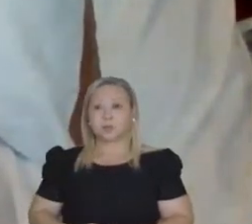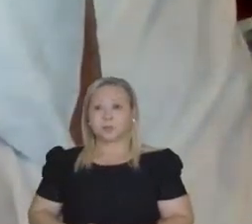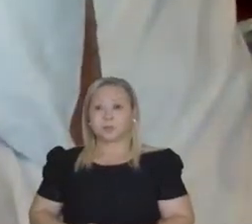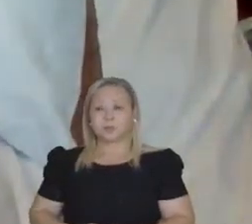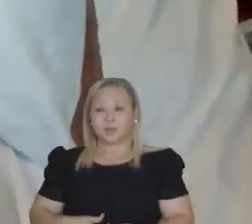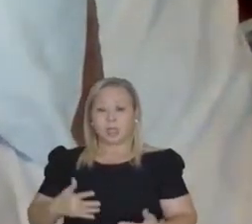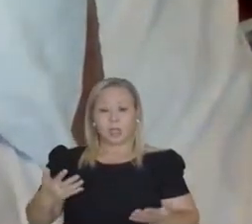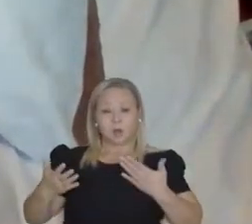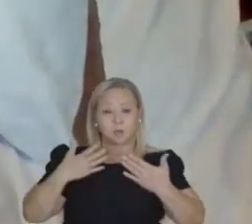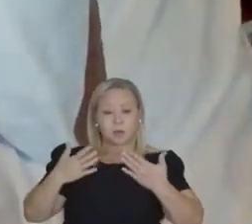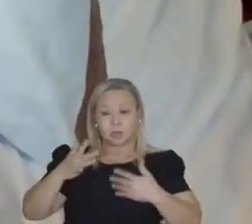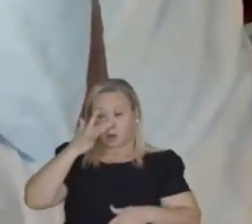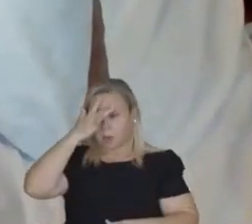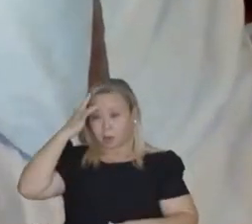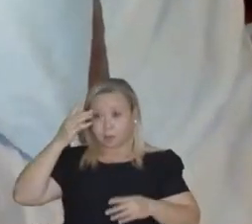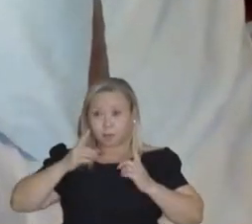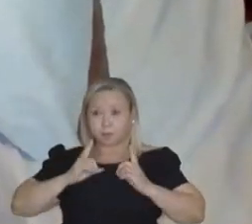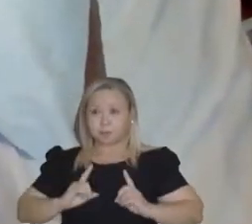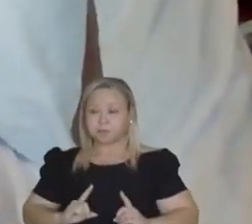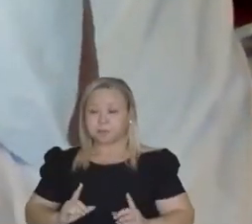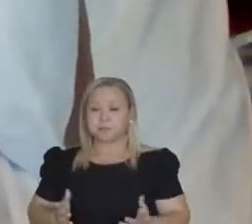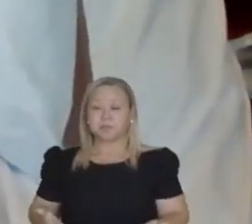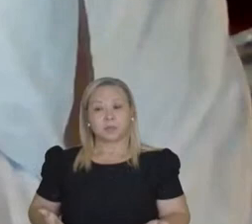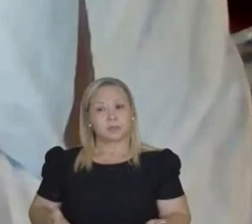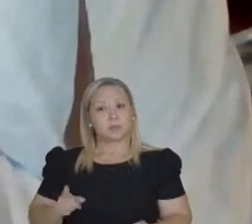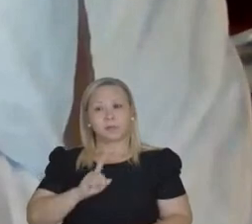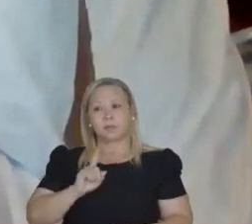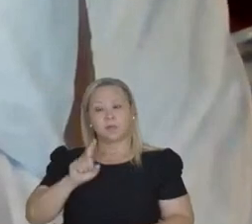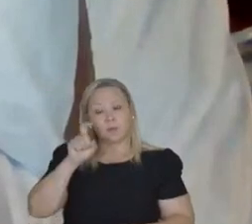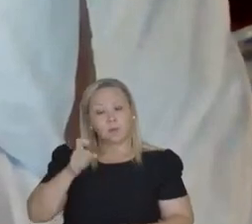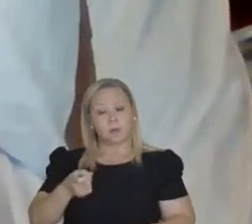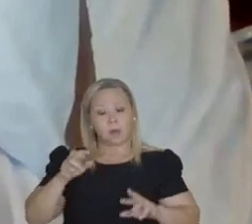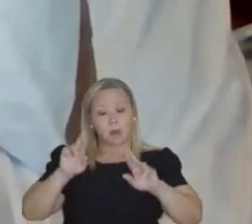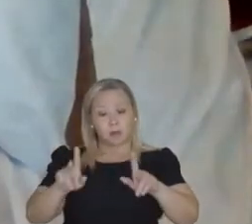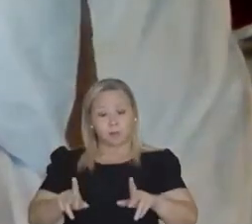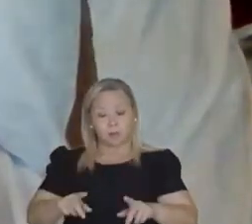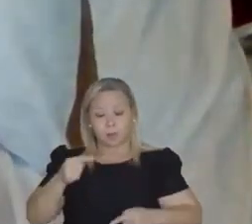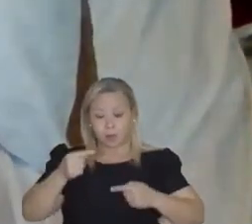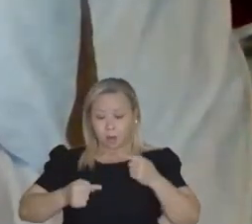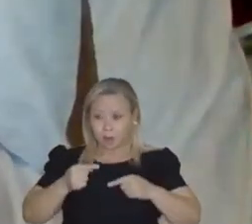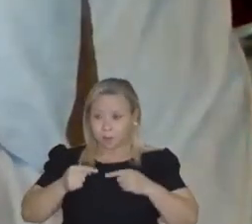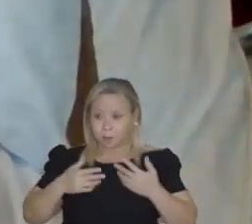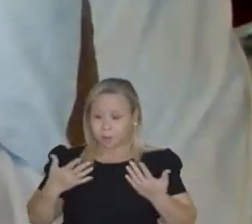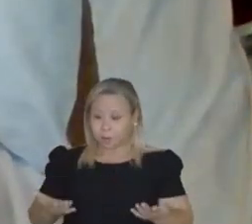com deficiência, não deixaria de ser diferente. A